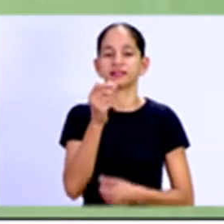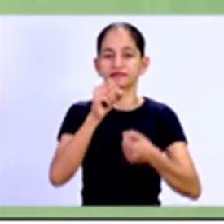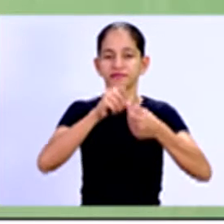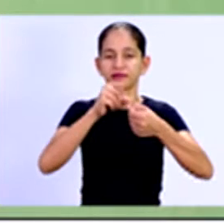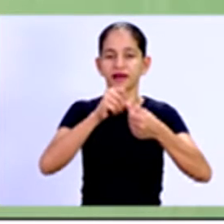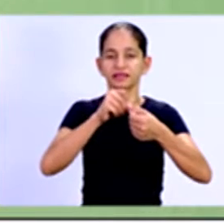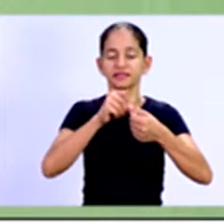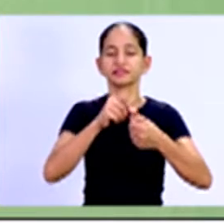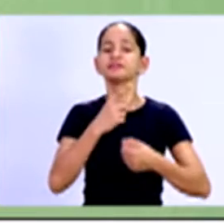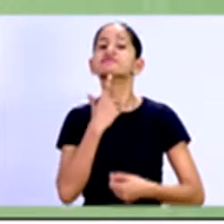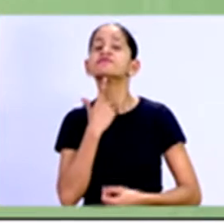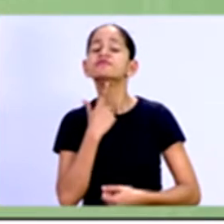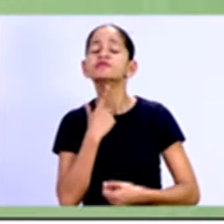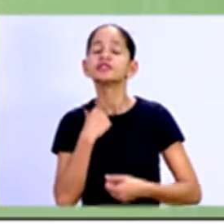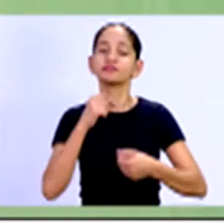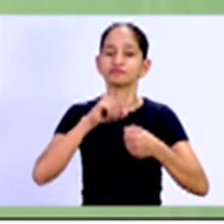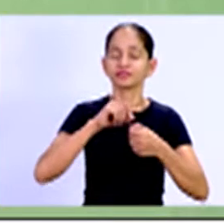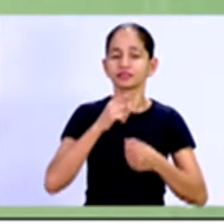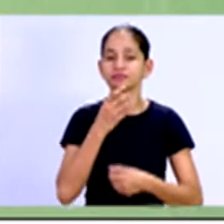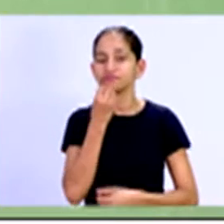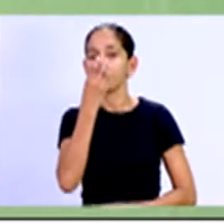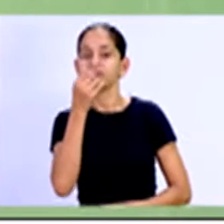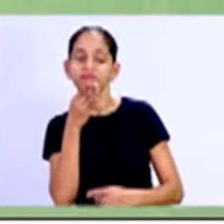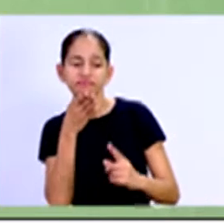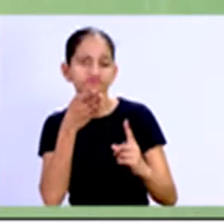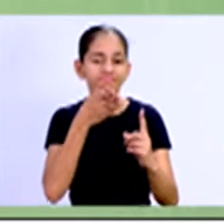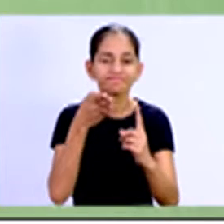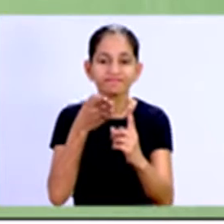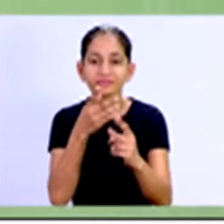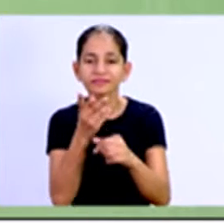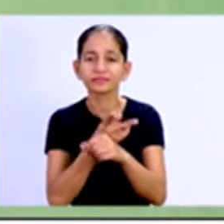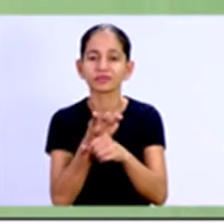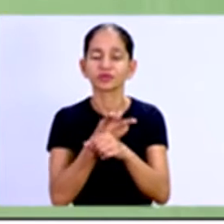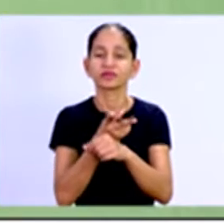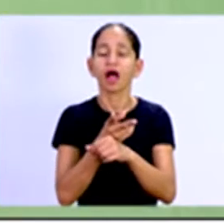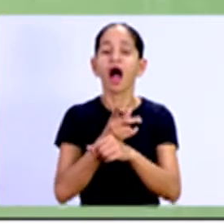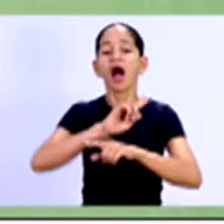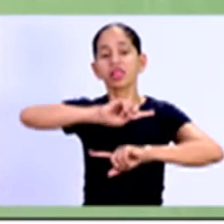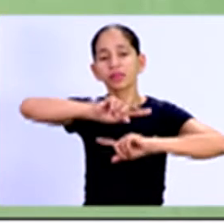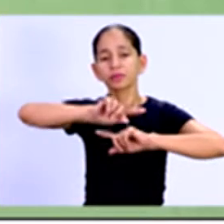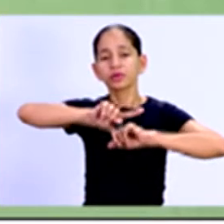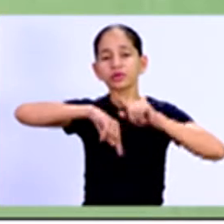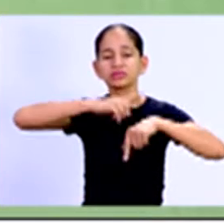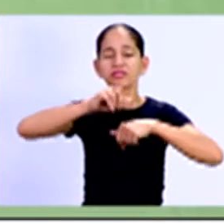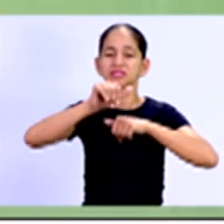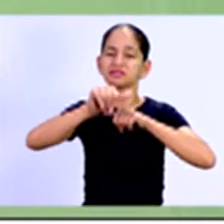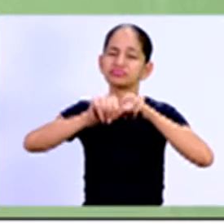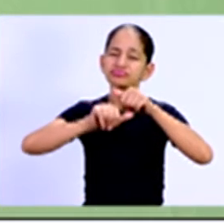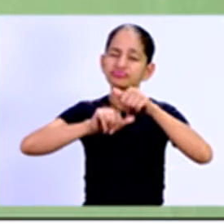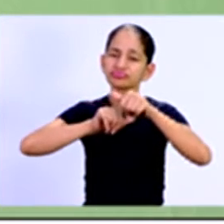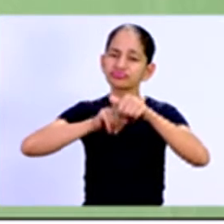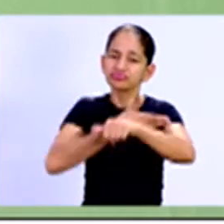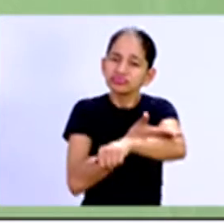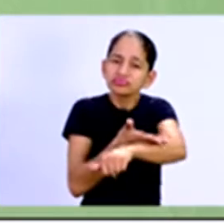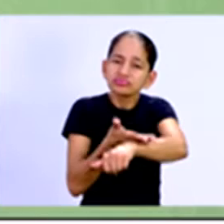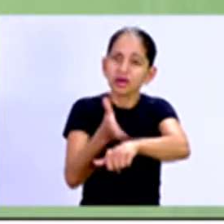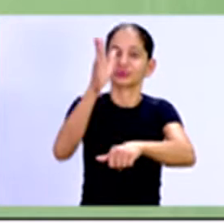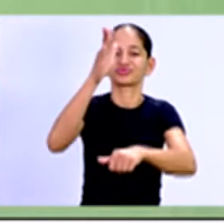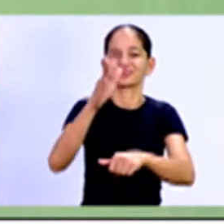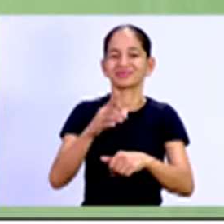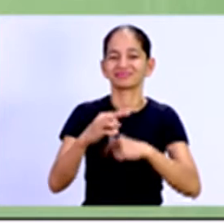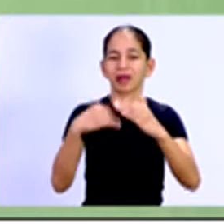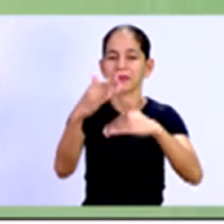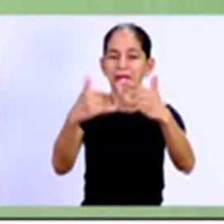é virtude nesse momento, que resulta em um hábito e não de atos ocasionais e